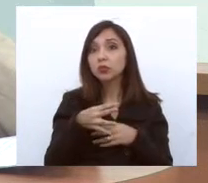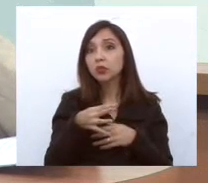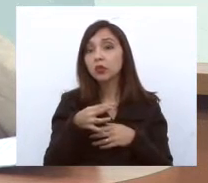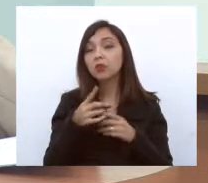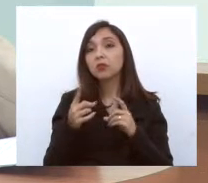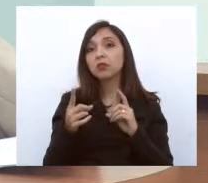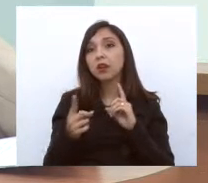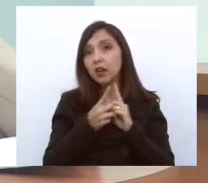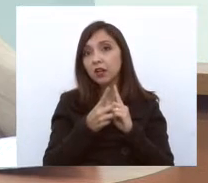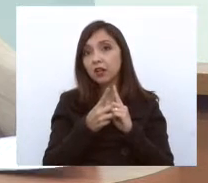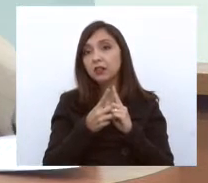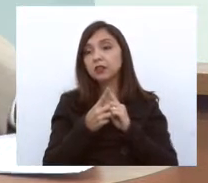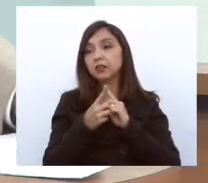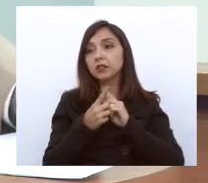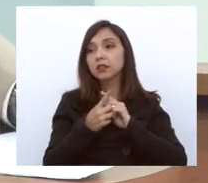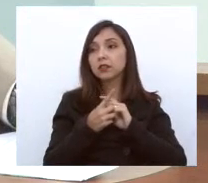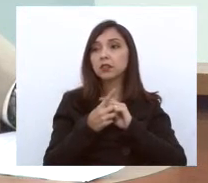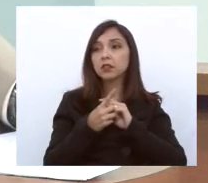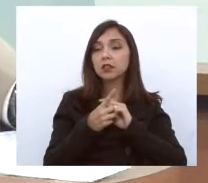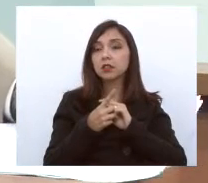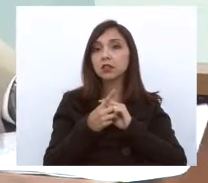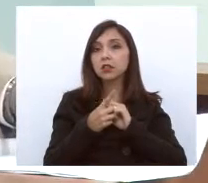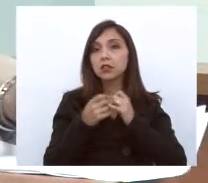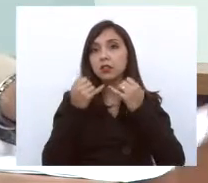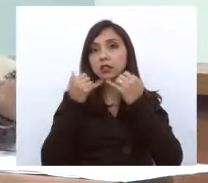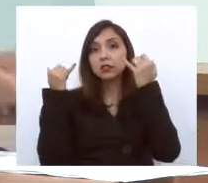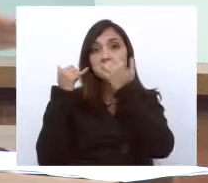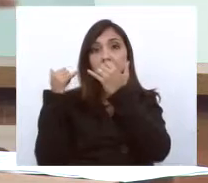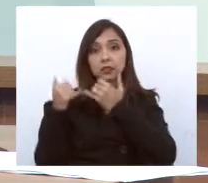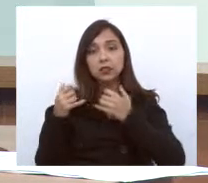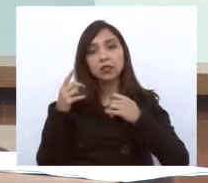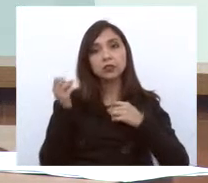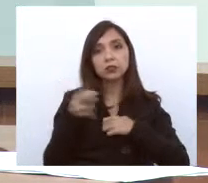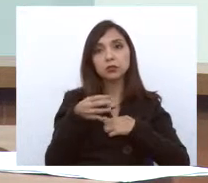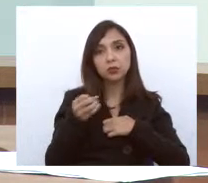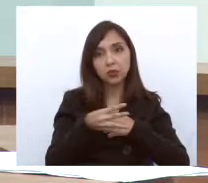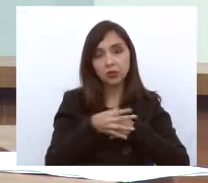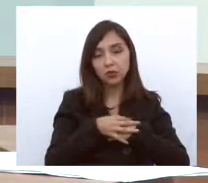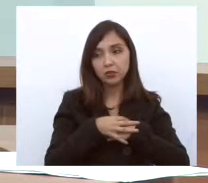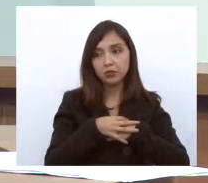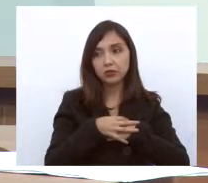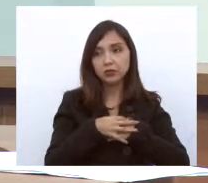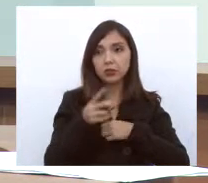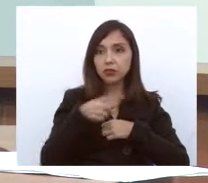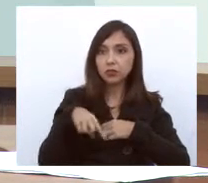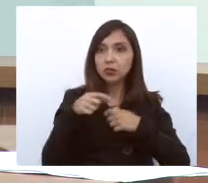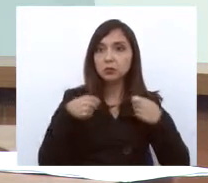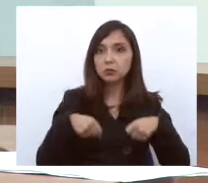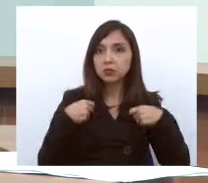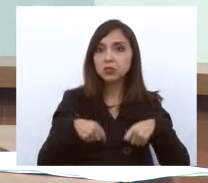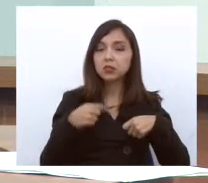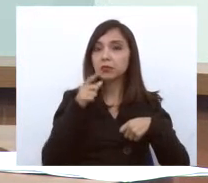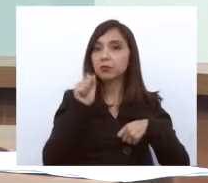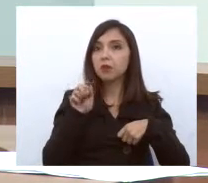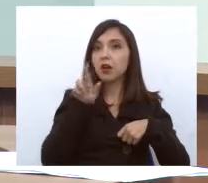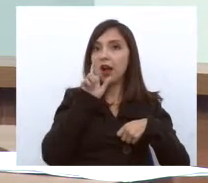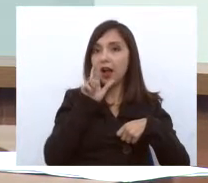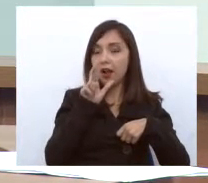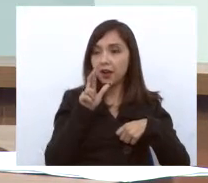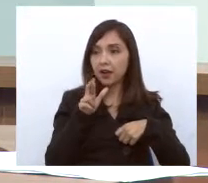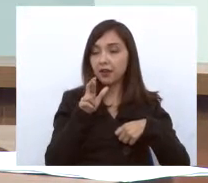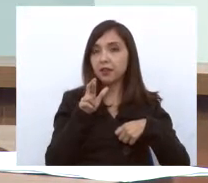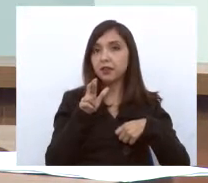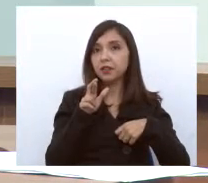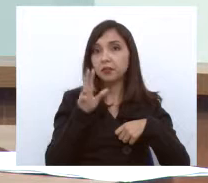atender as novas instalações dos hidrômetros. Ponto final. E nós precisamos de água. É o